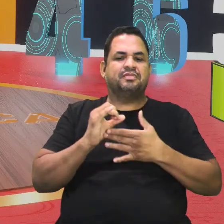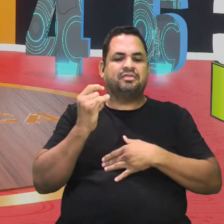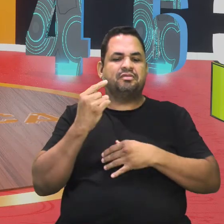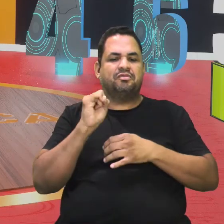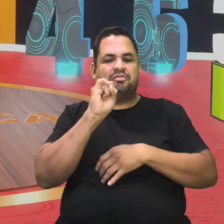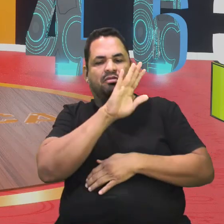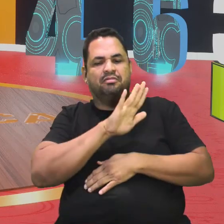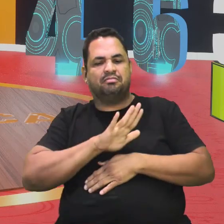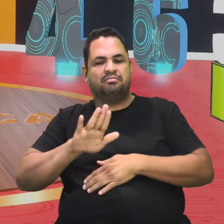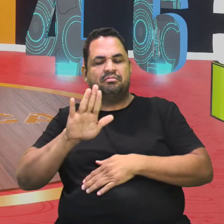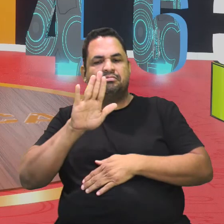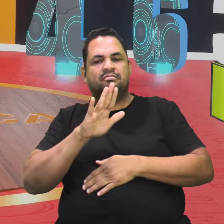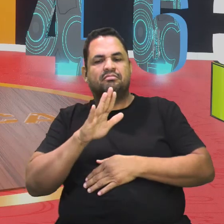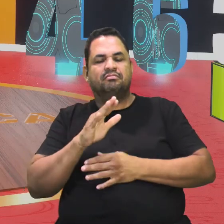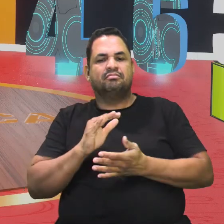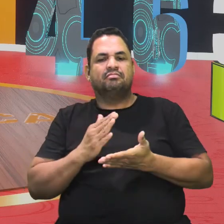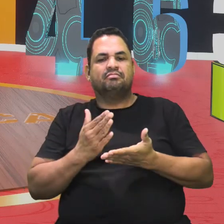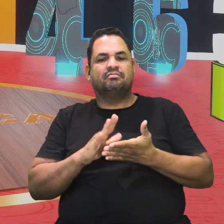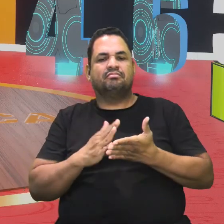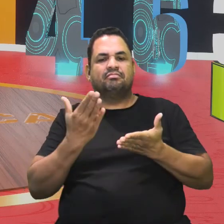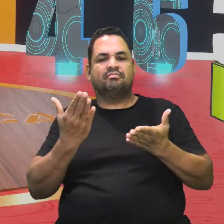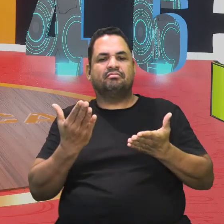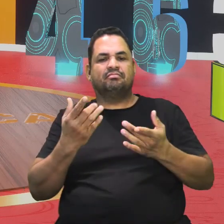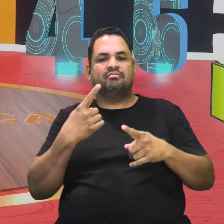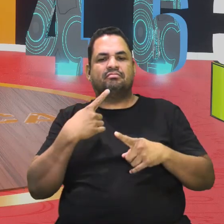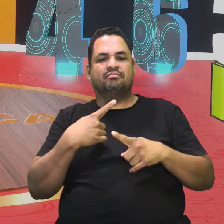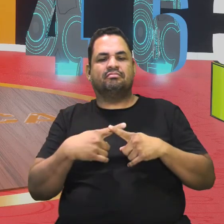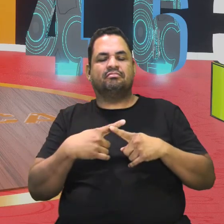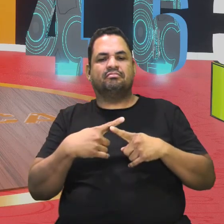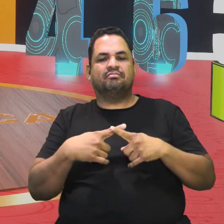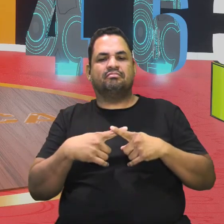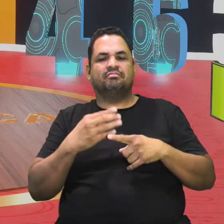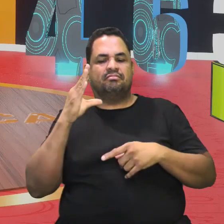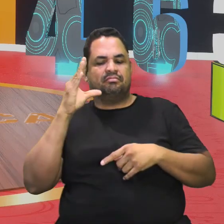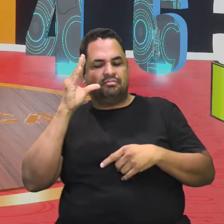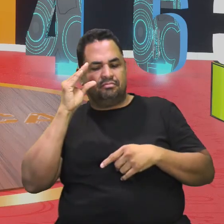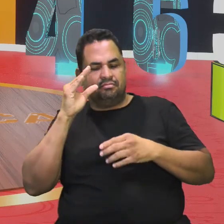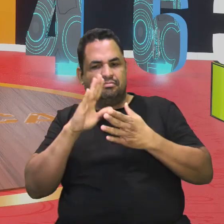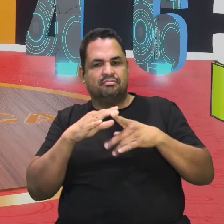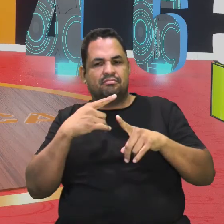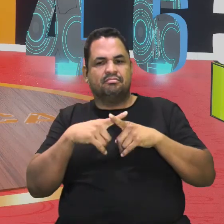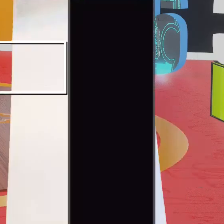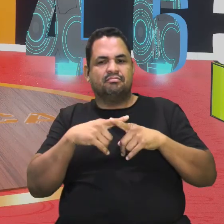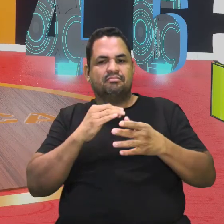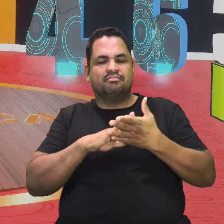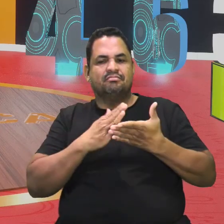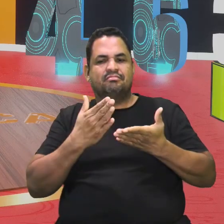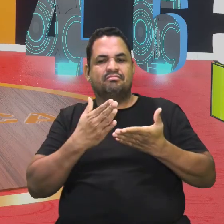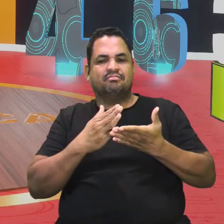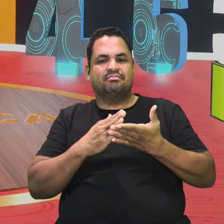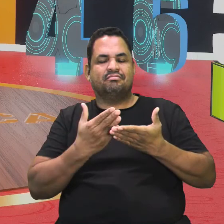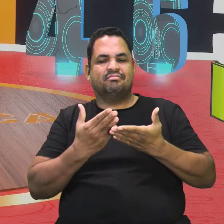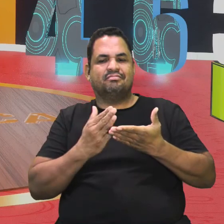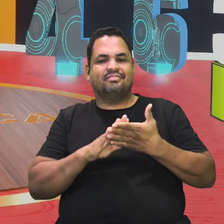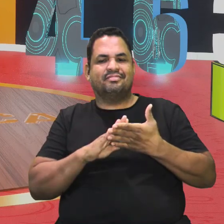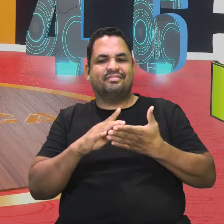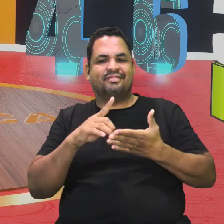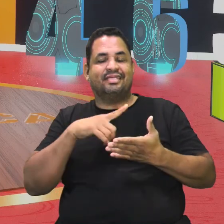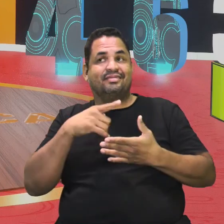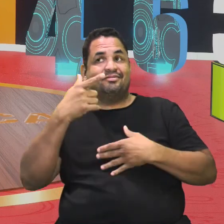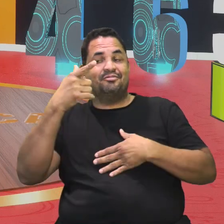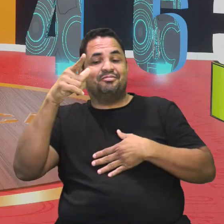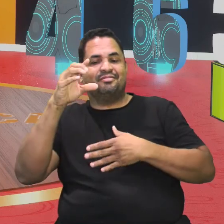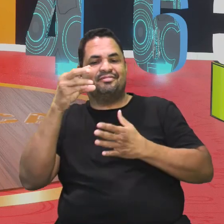né? E, assim, é interessante porque o emoji, para um, tem um significado. Para outros tem